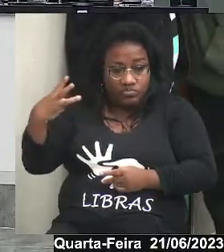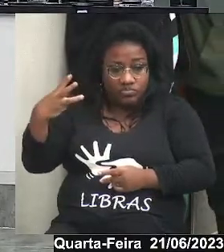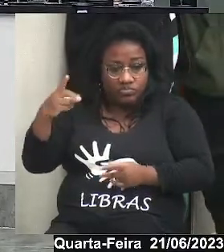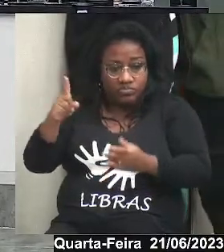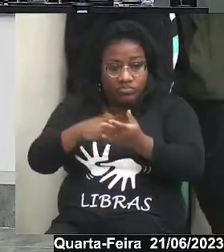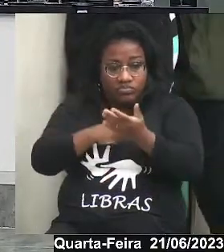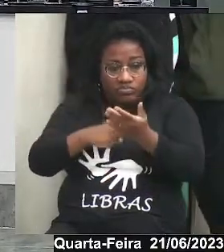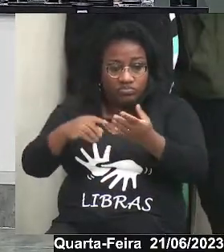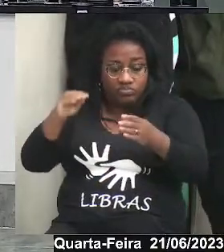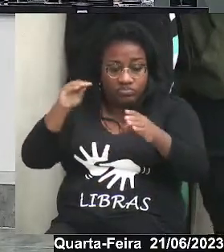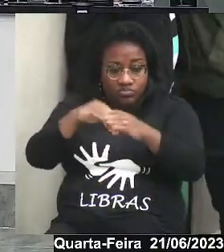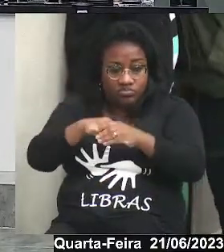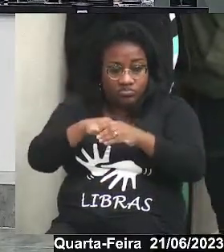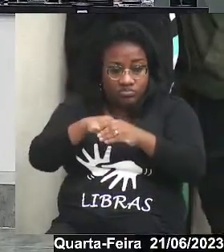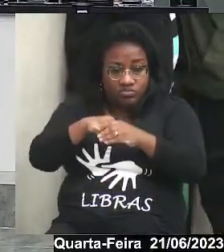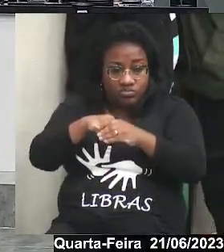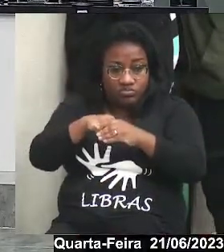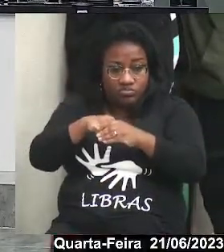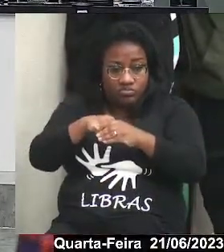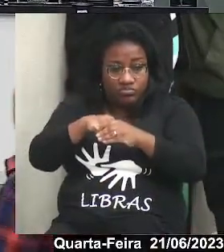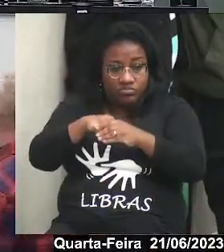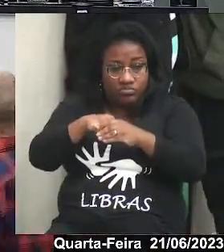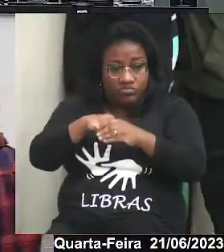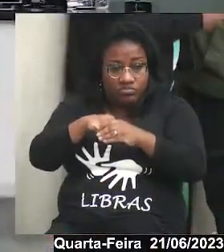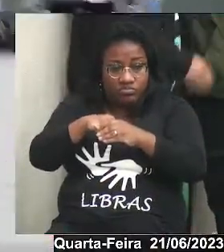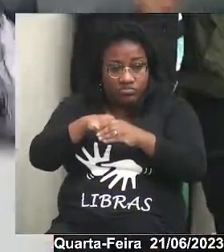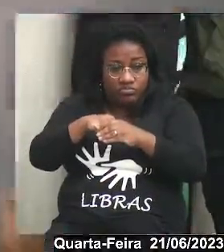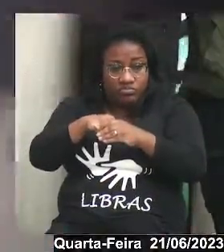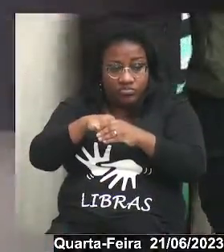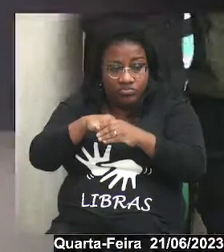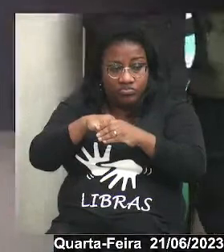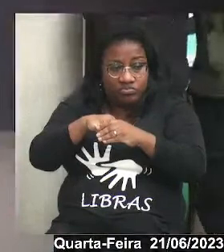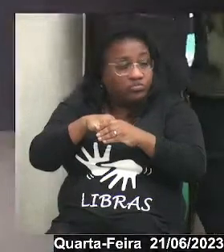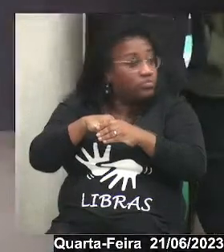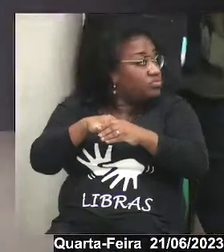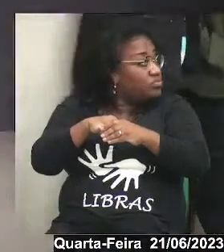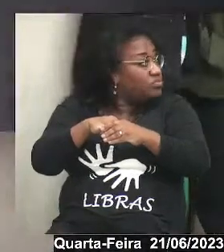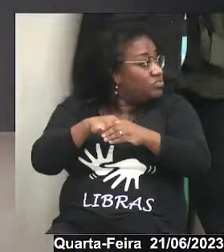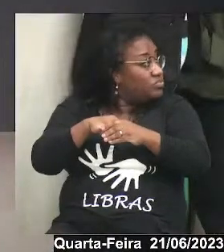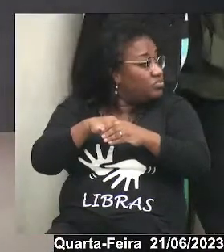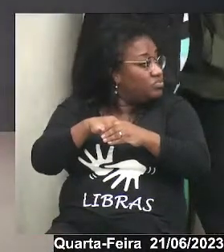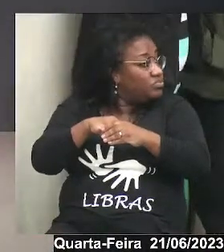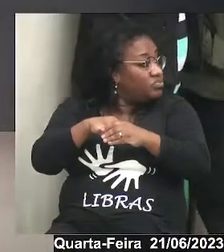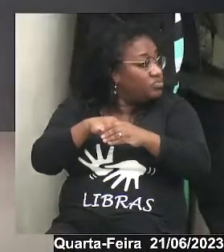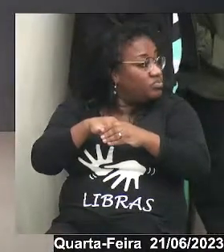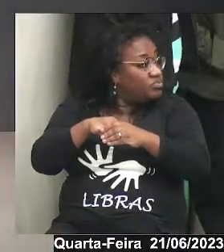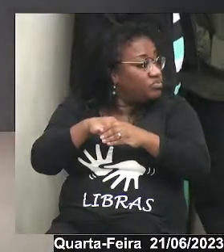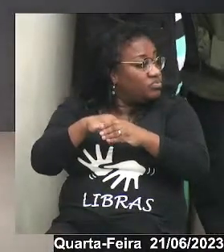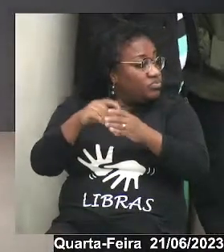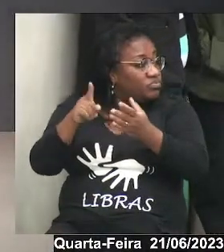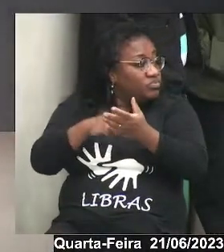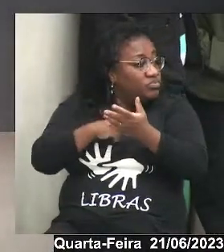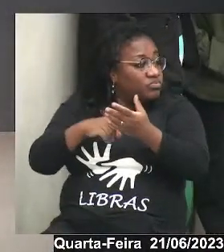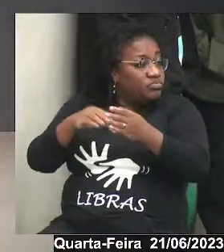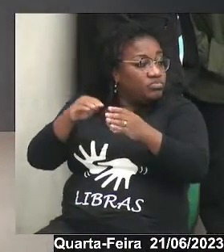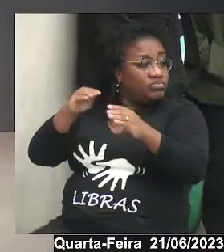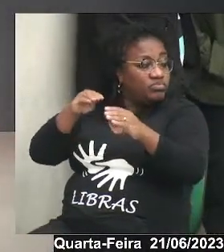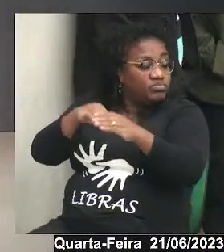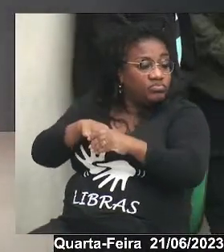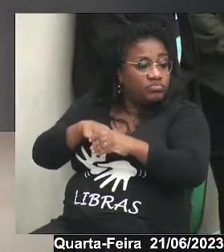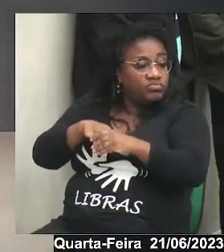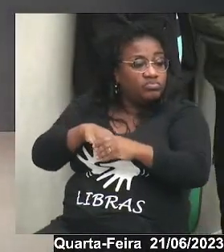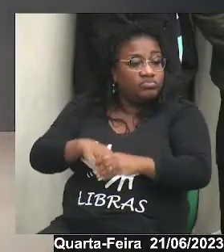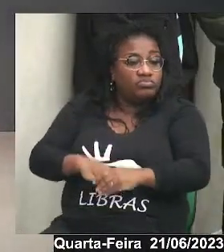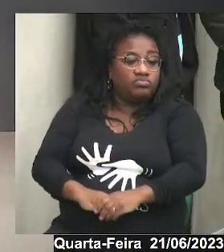de 2023 está em votação. Solicito aos vereadores que registrem seus votos.